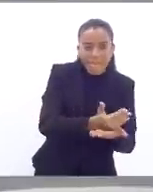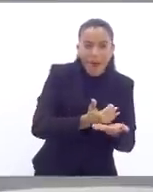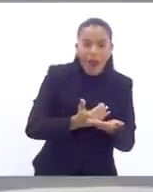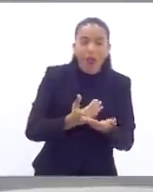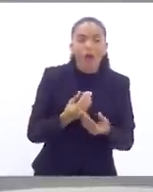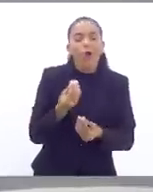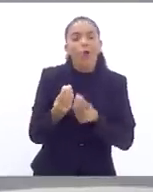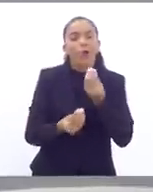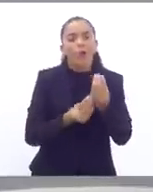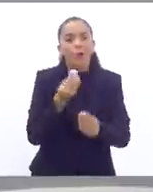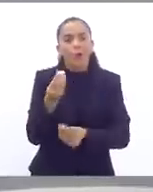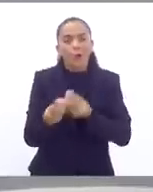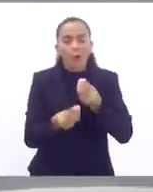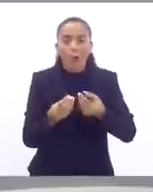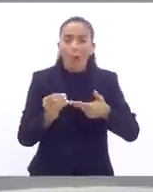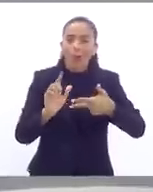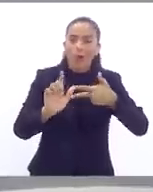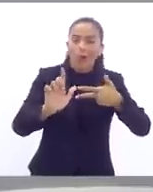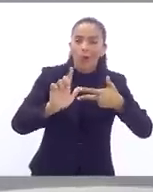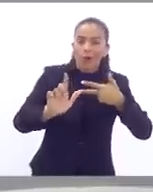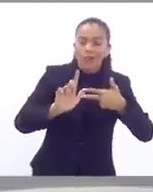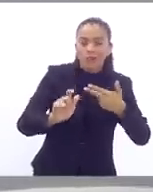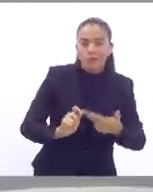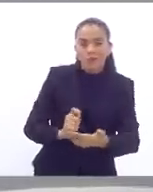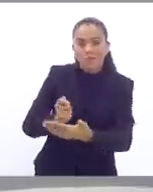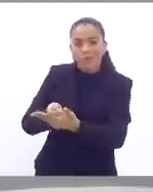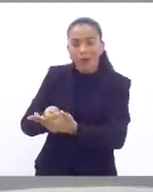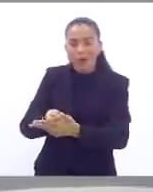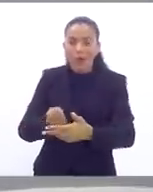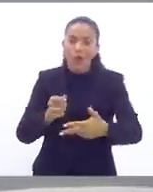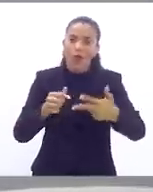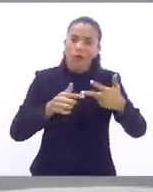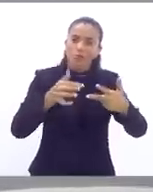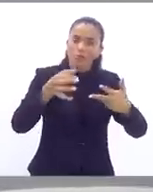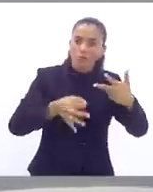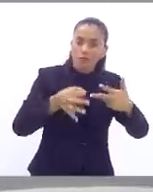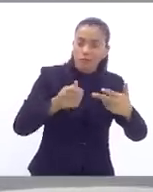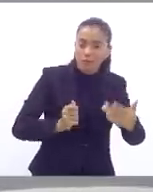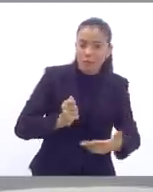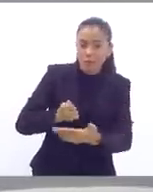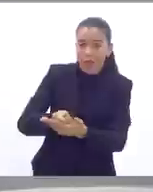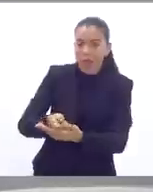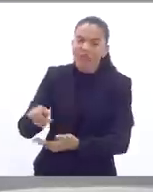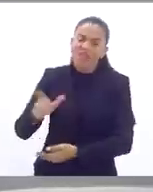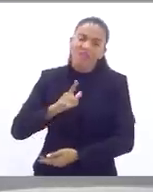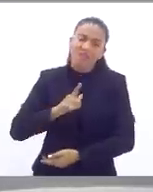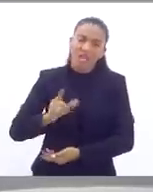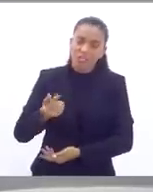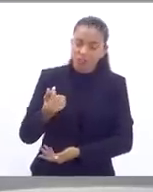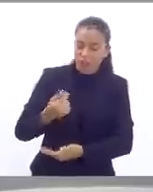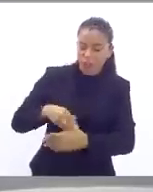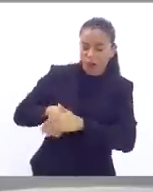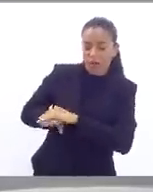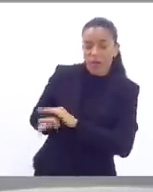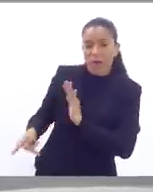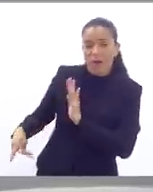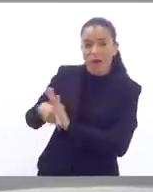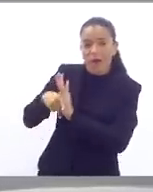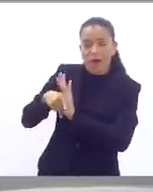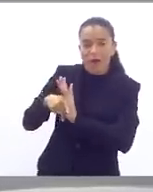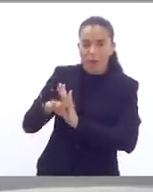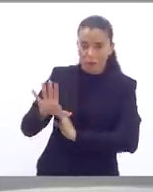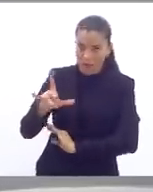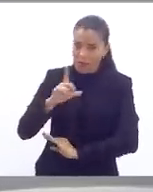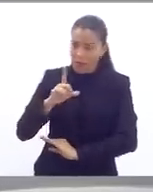o poder o poder o poder legislativo pagou o poder judiciário Ah mas eles têm verbo próprio tudo bem mas essa verba própria